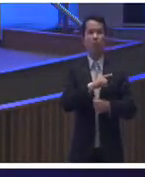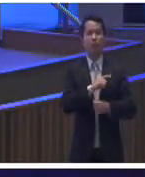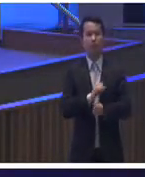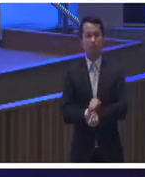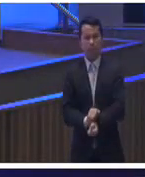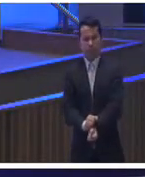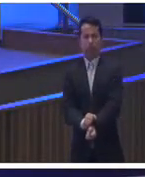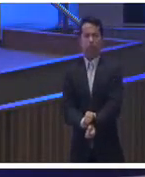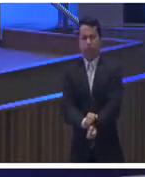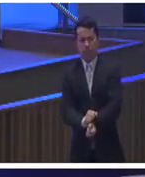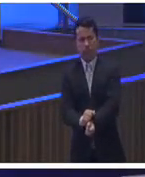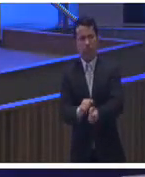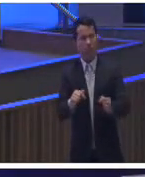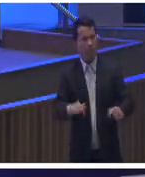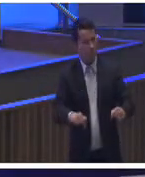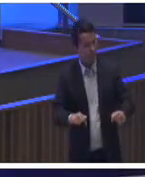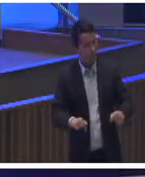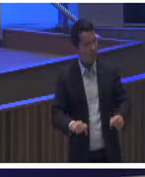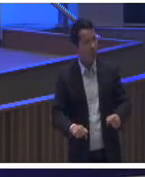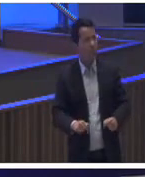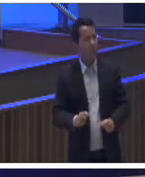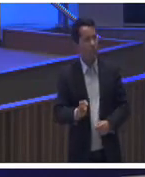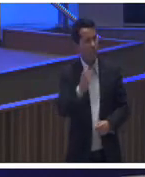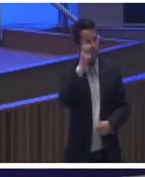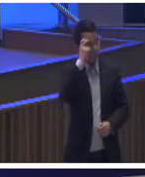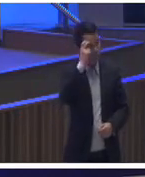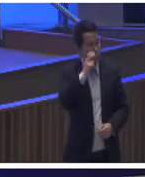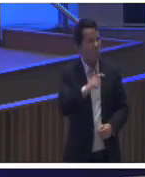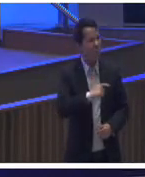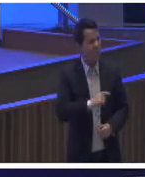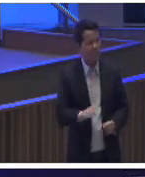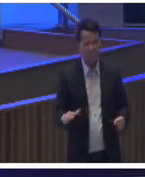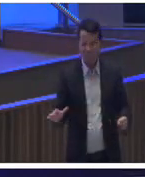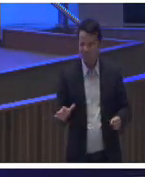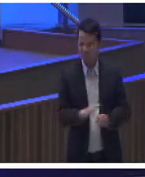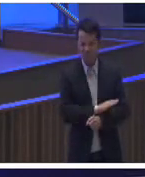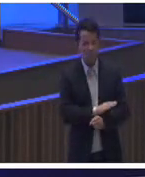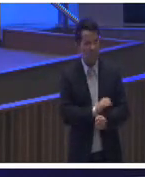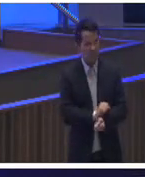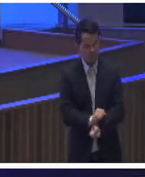está eivada de fortalezas espirituais.